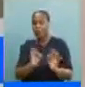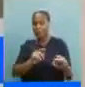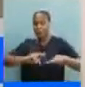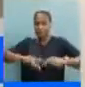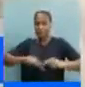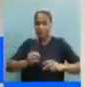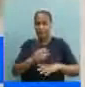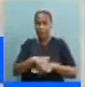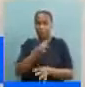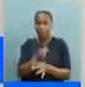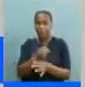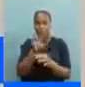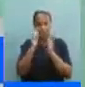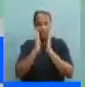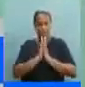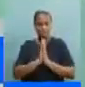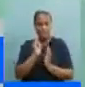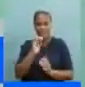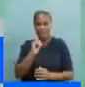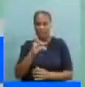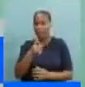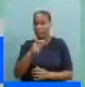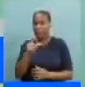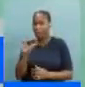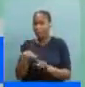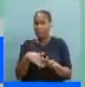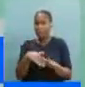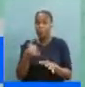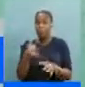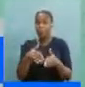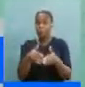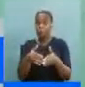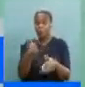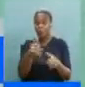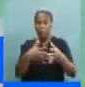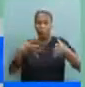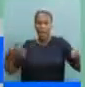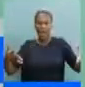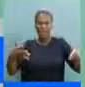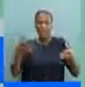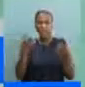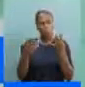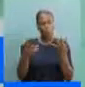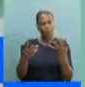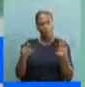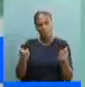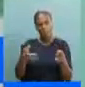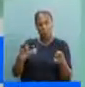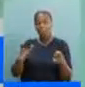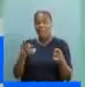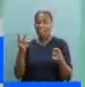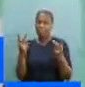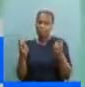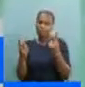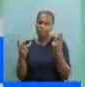quadro das festas de Santa Isabel. Participaram nesta edição 12 botes, 5 de tamanho grande, 4 de porte médio e 3